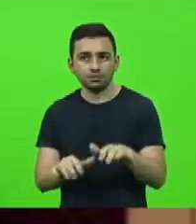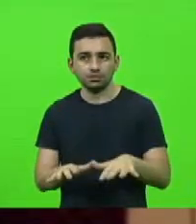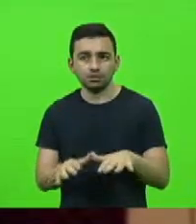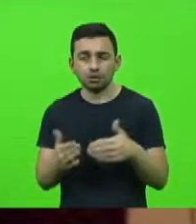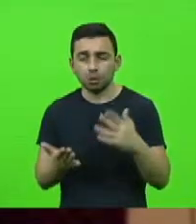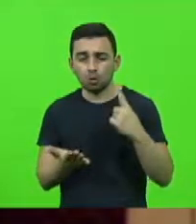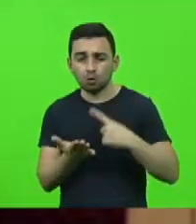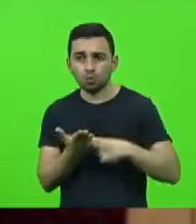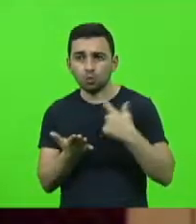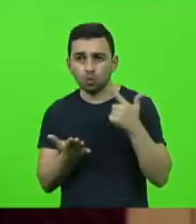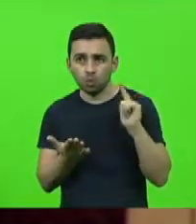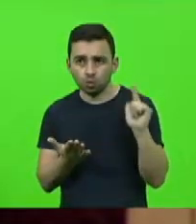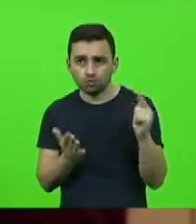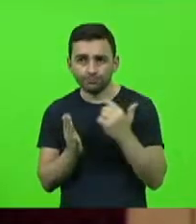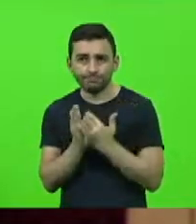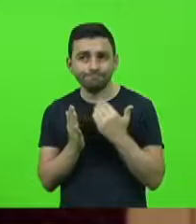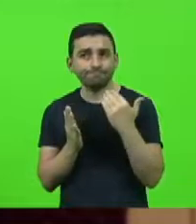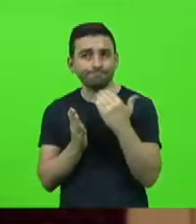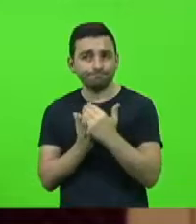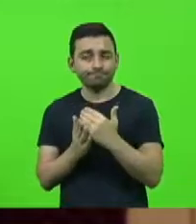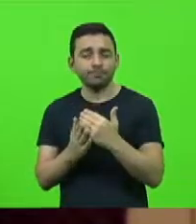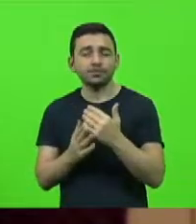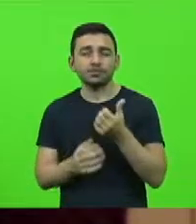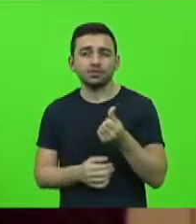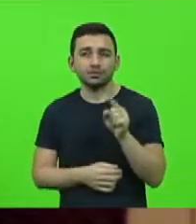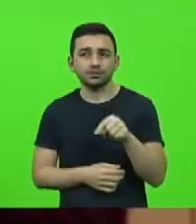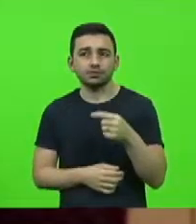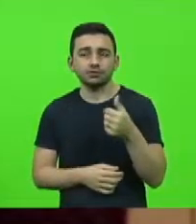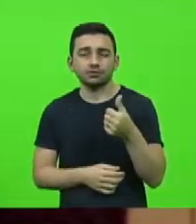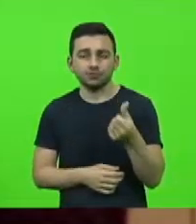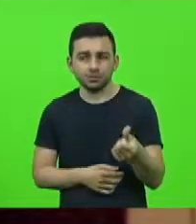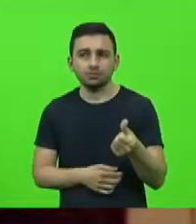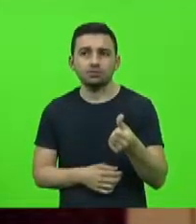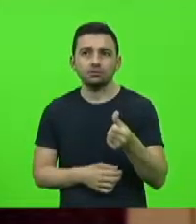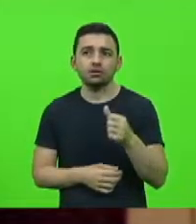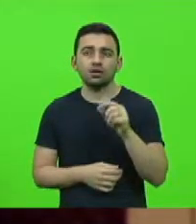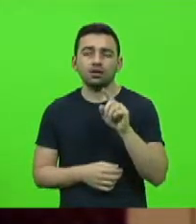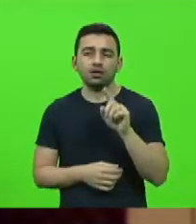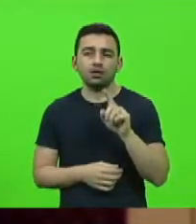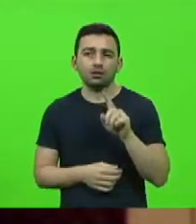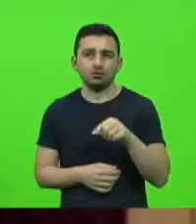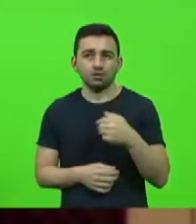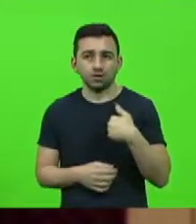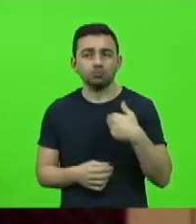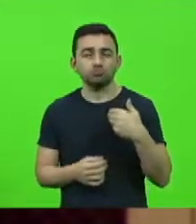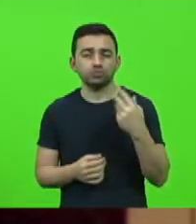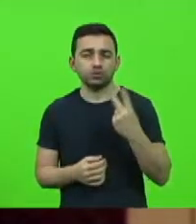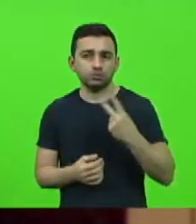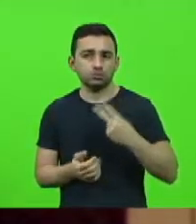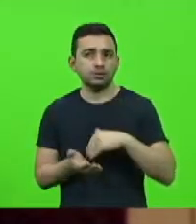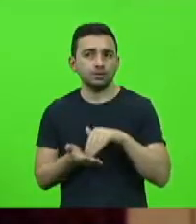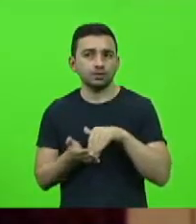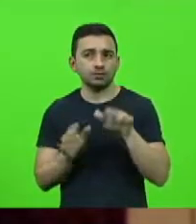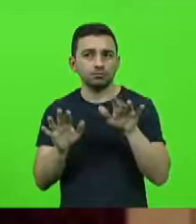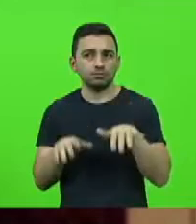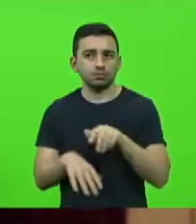outra extraordinária para as 18 horas e 16 minutos. Para constar, eu, segundo secretário, lavei a presente ata.